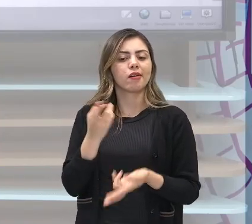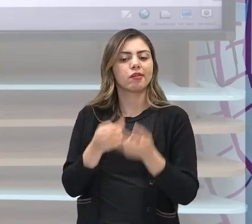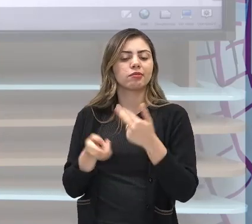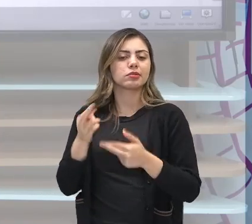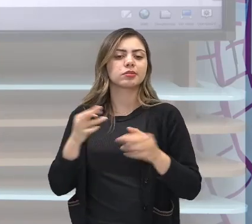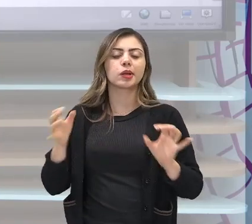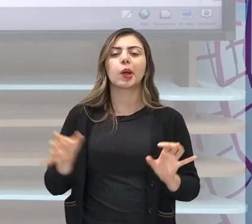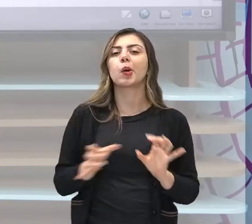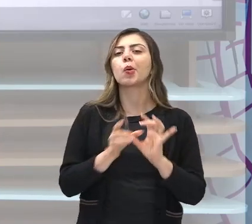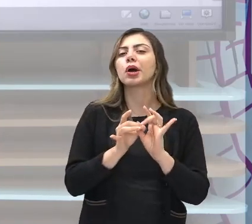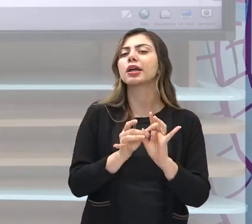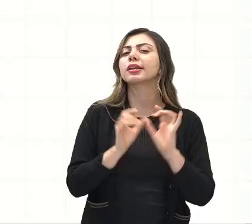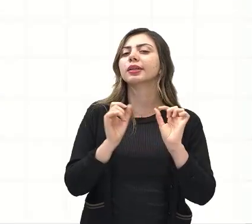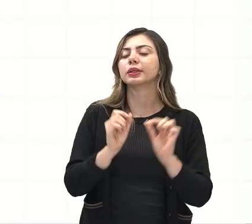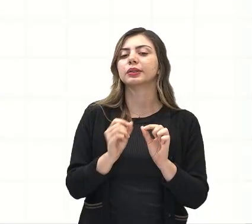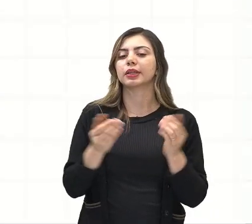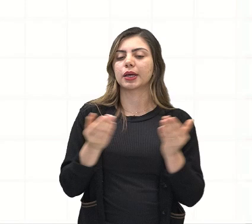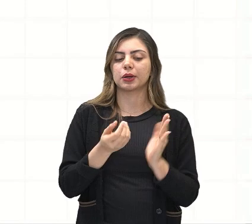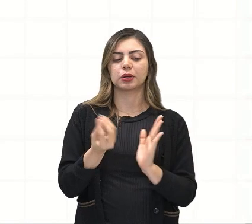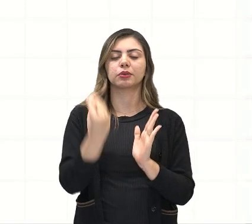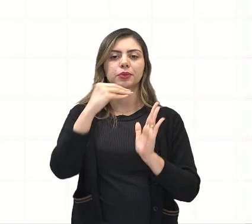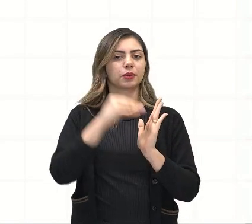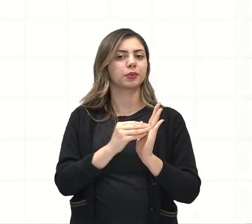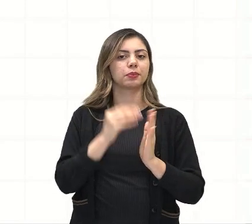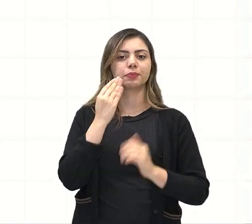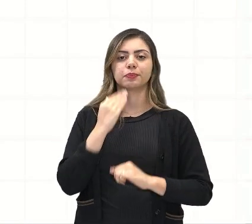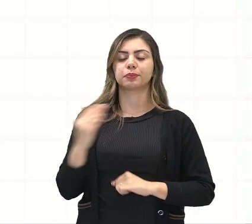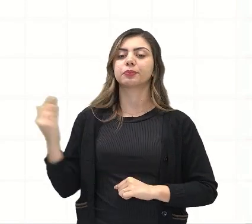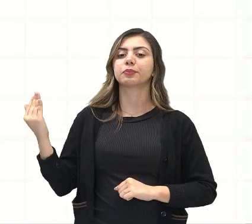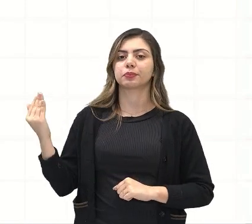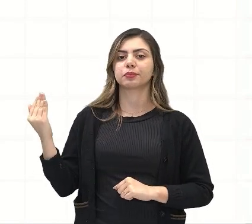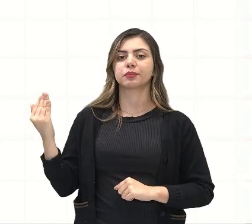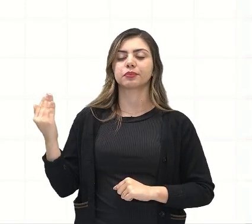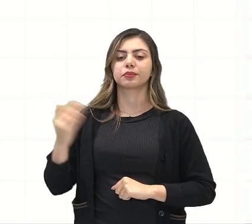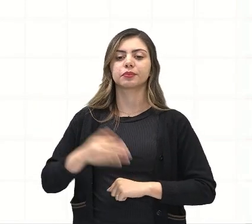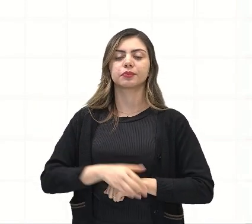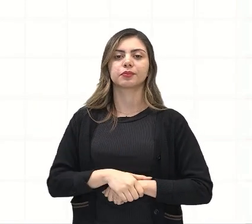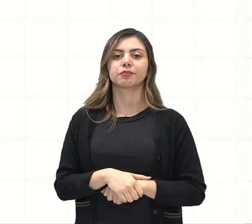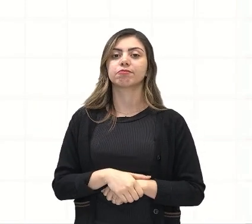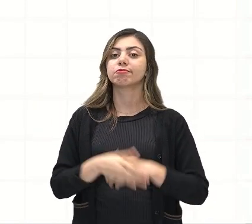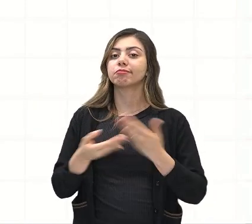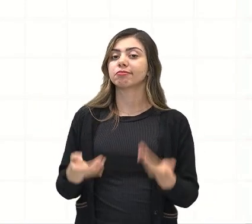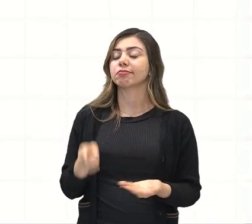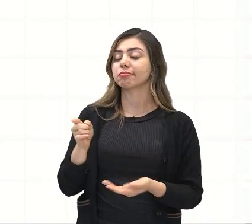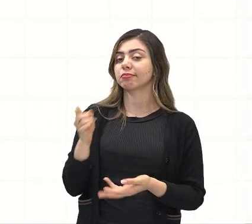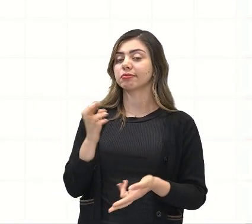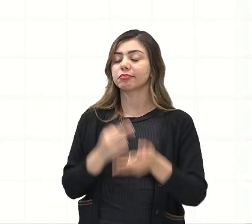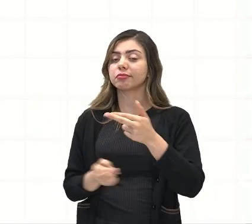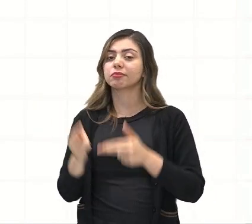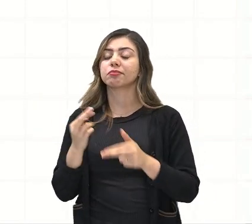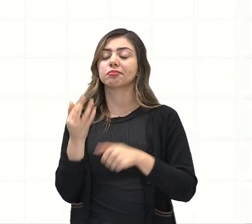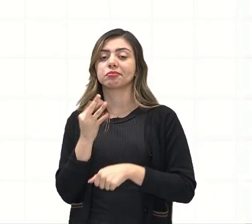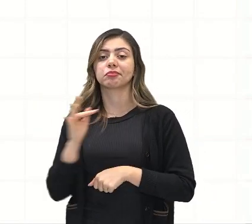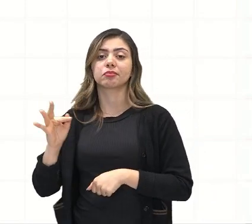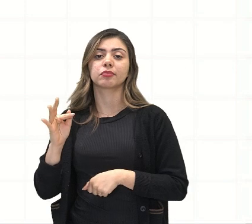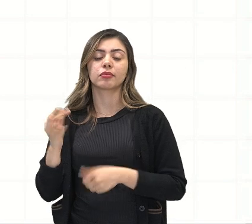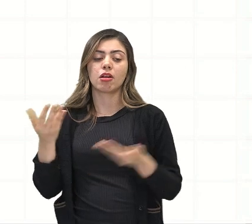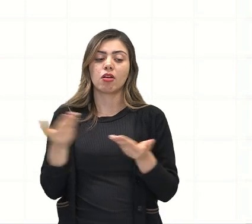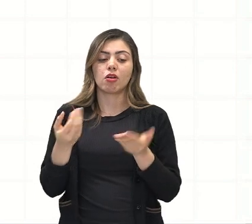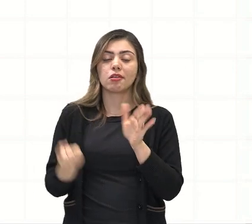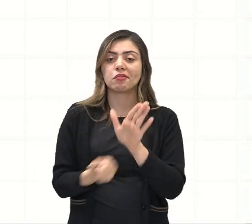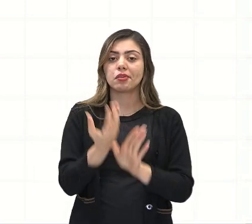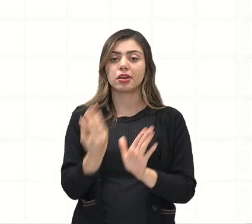vamos escrever aqui no nosso quadro. É ela que vai implementar conceitos,